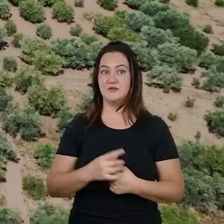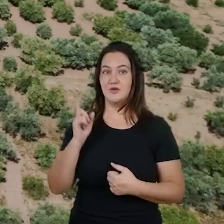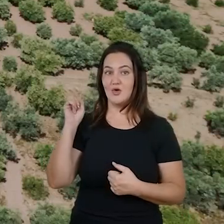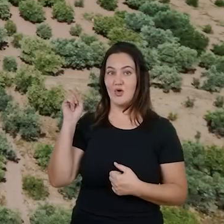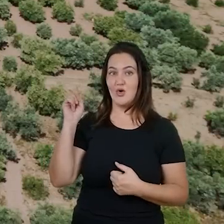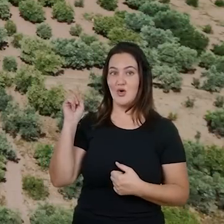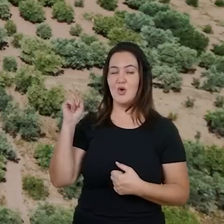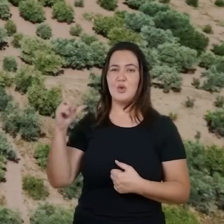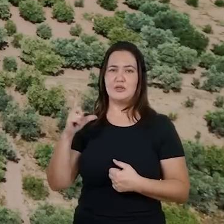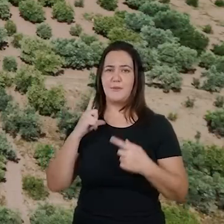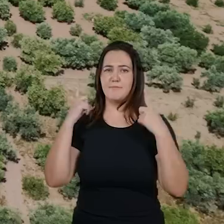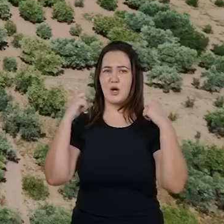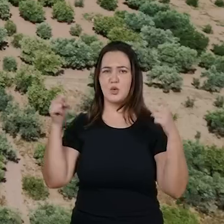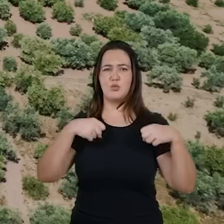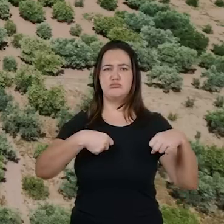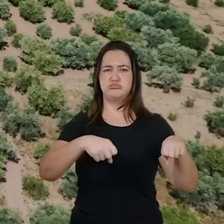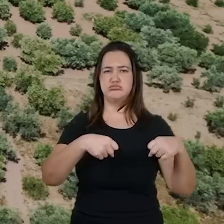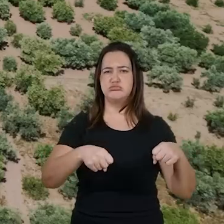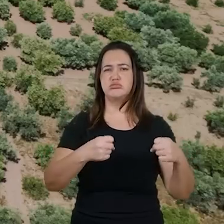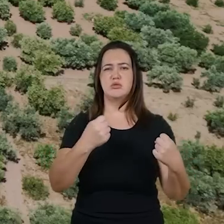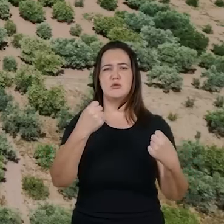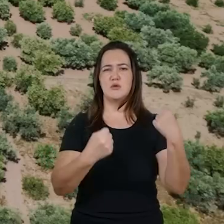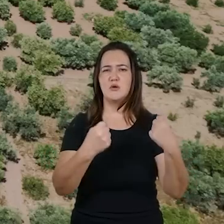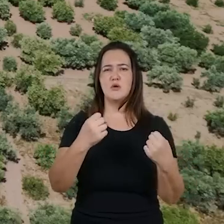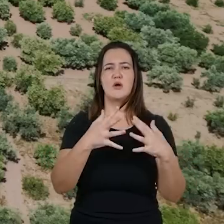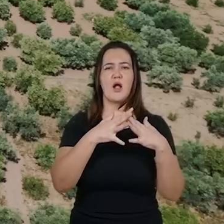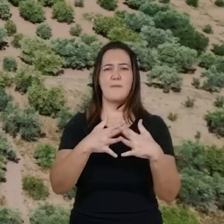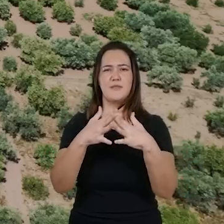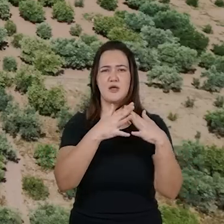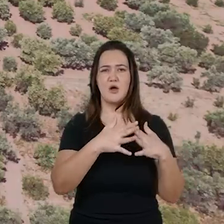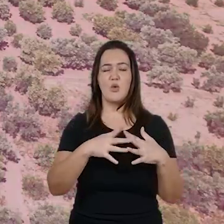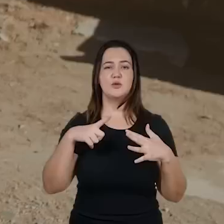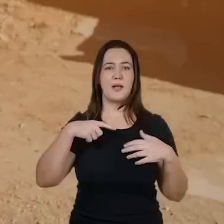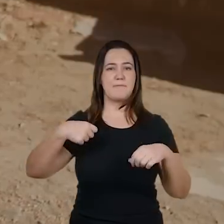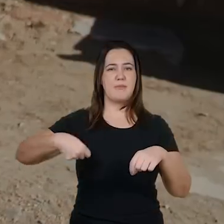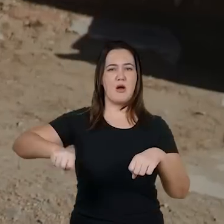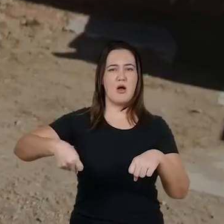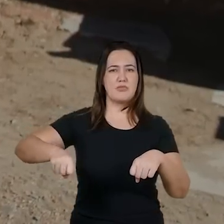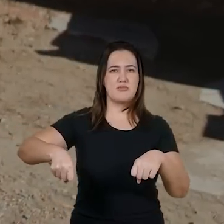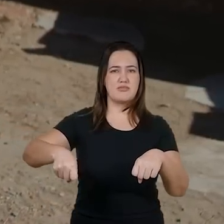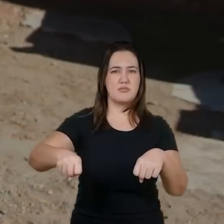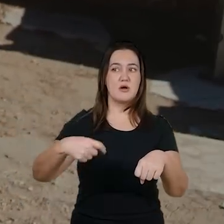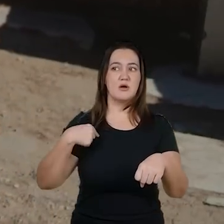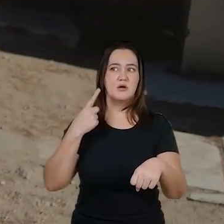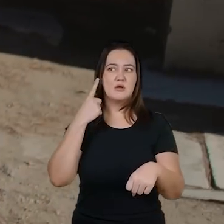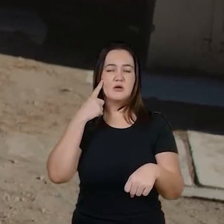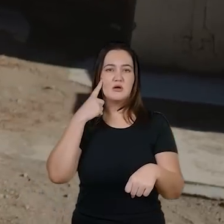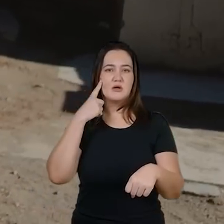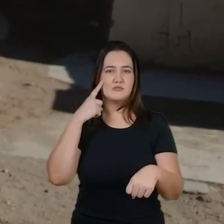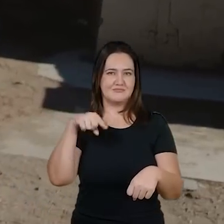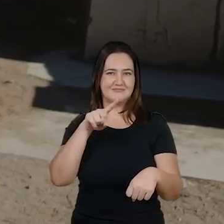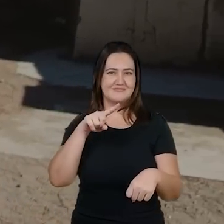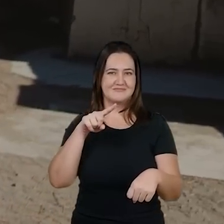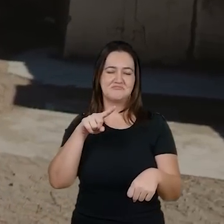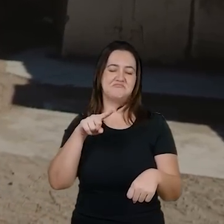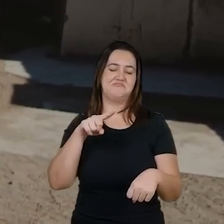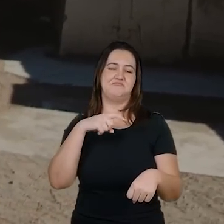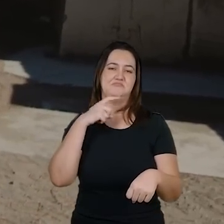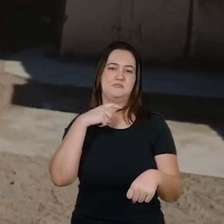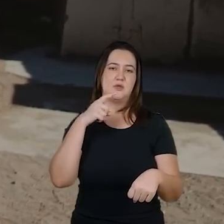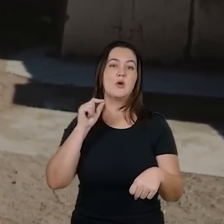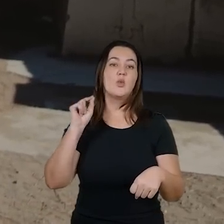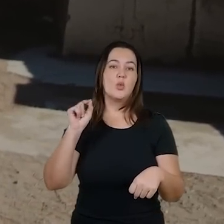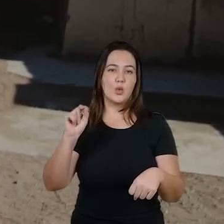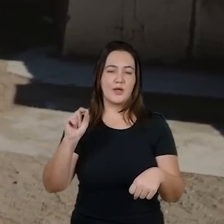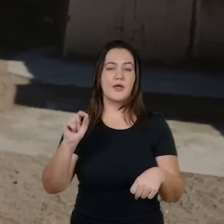ouvir muito barulho de automóvel, caminhão, ônibus passando aqui. Aliás, tem uma moto passando logo agora, ó. Tá vendo o barulho? Então aí dá